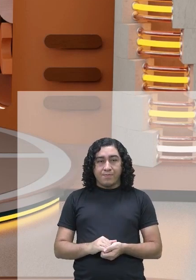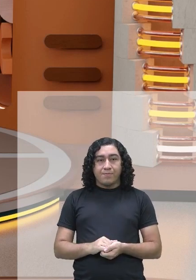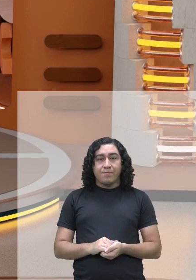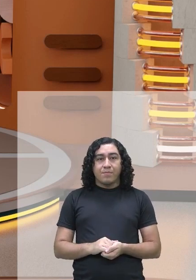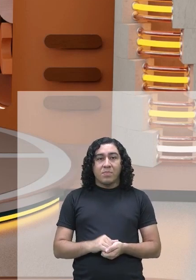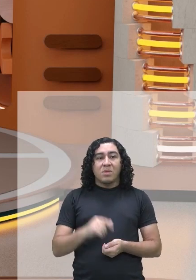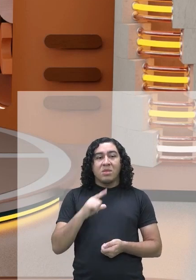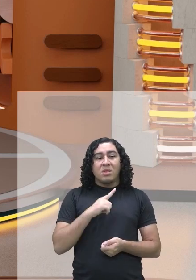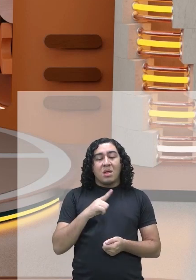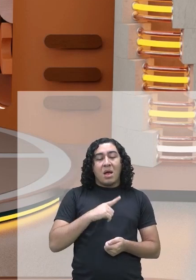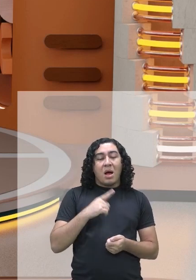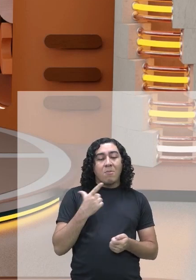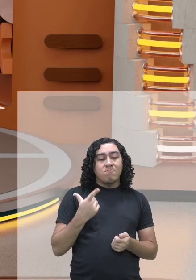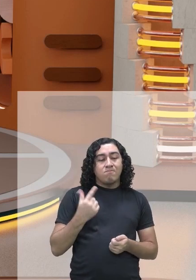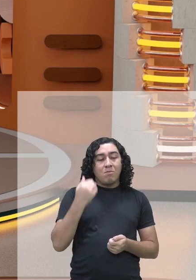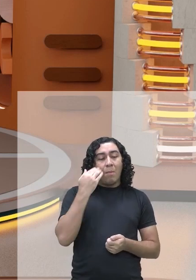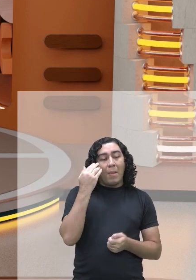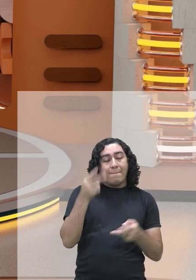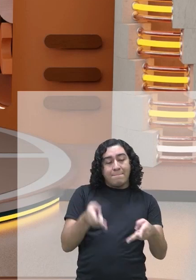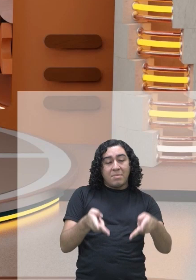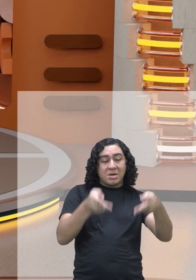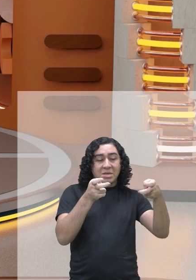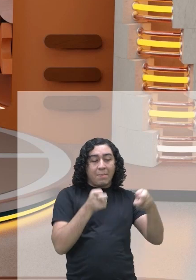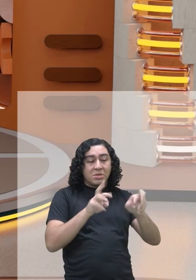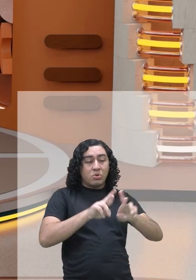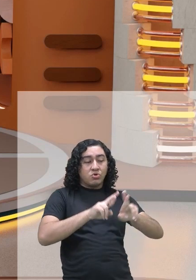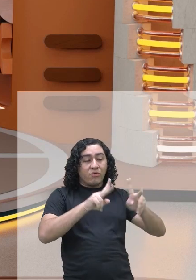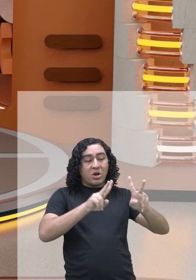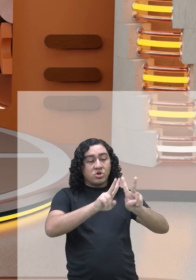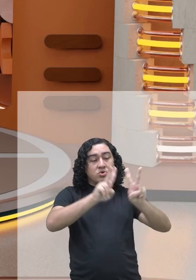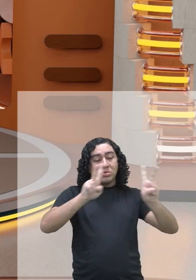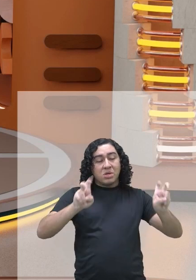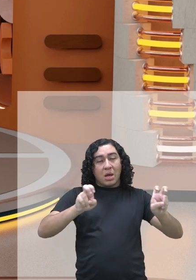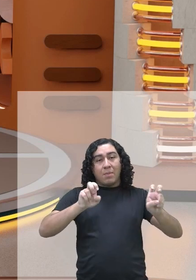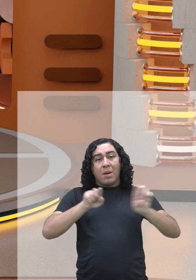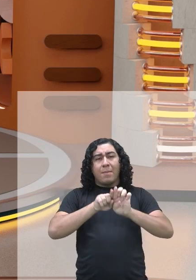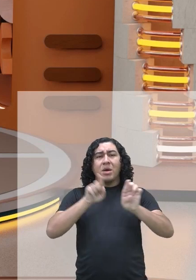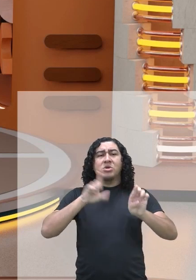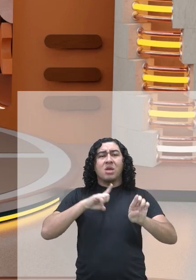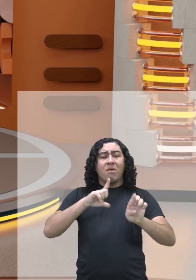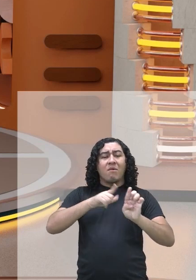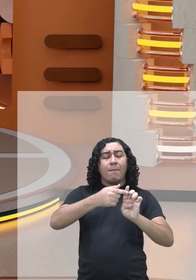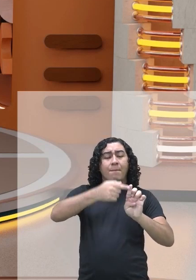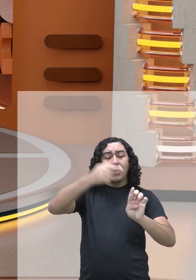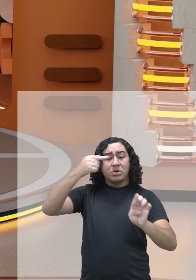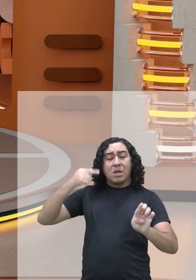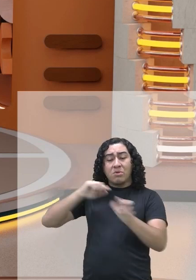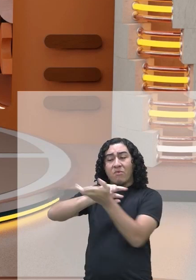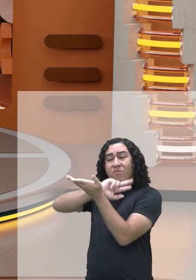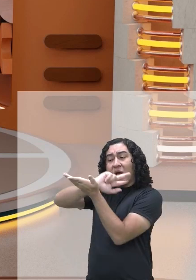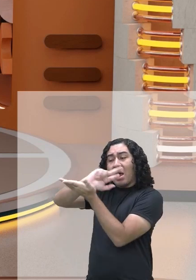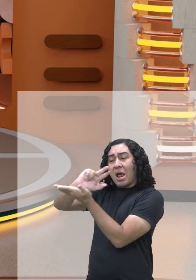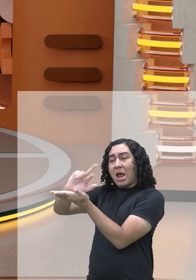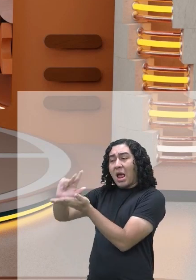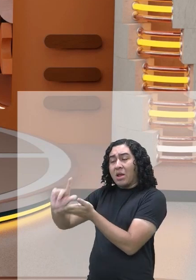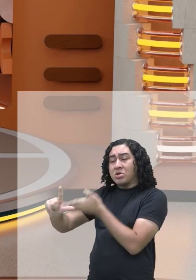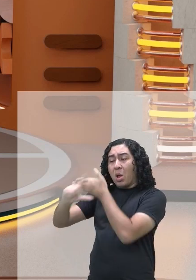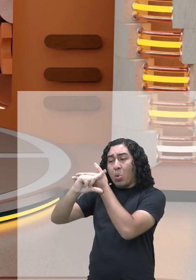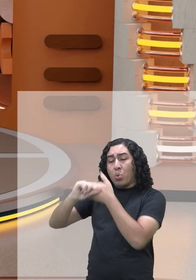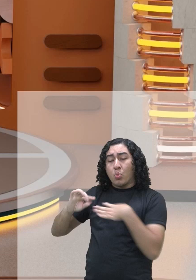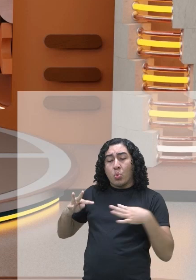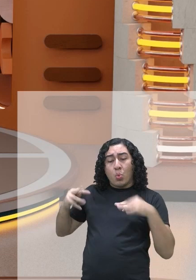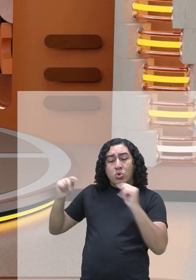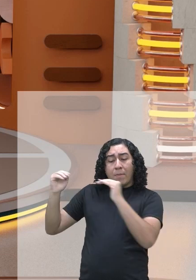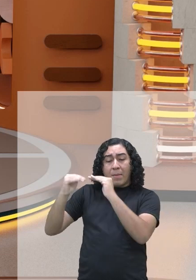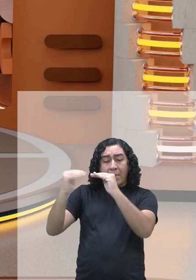totalmente diferenciada a respeito de uma temática que já foi vista por muitos e muitos autores